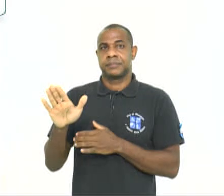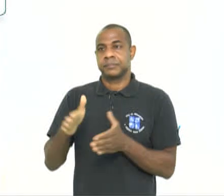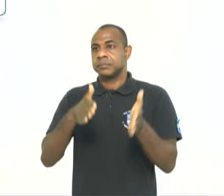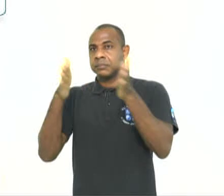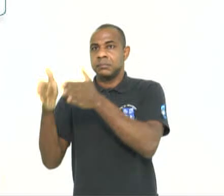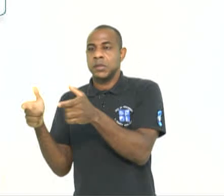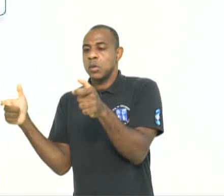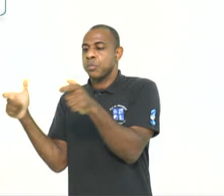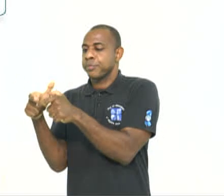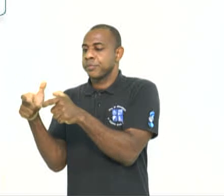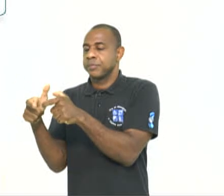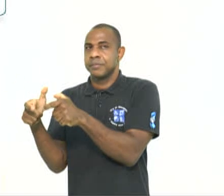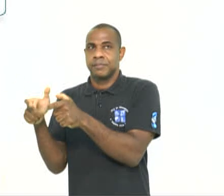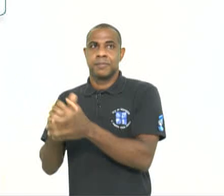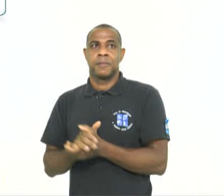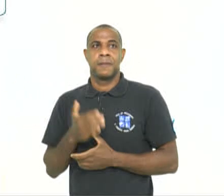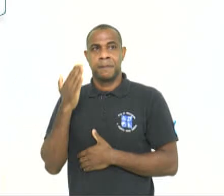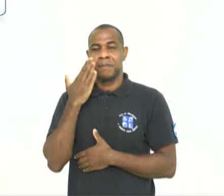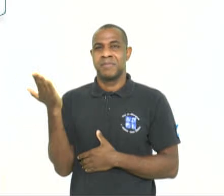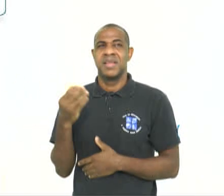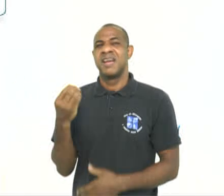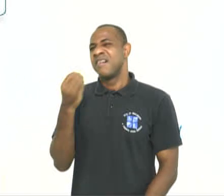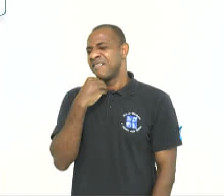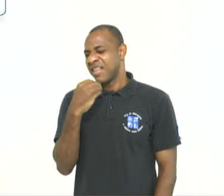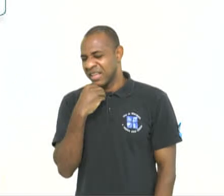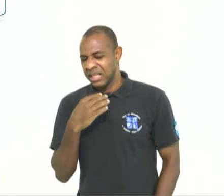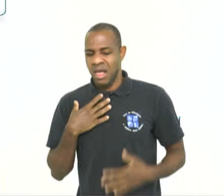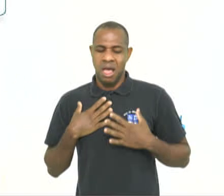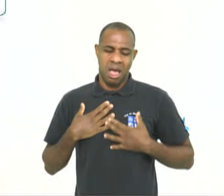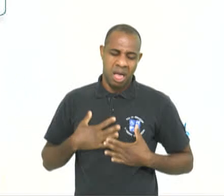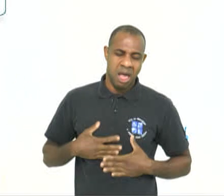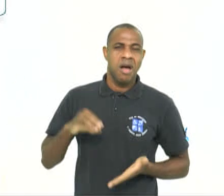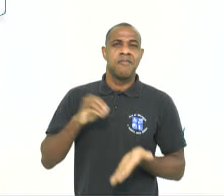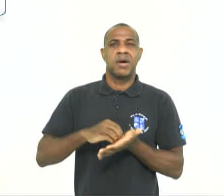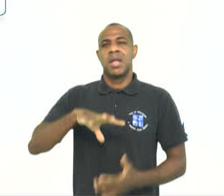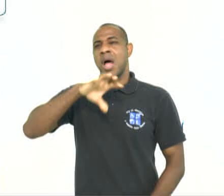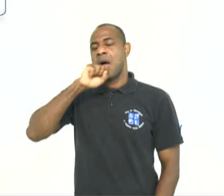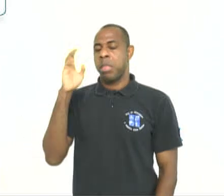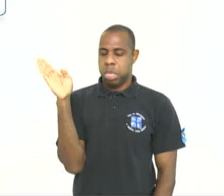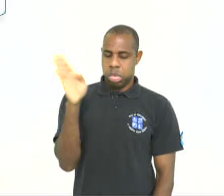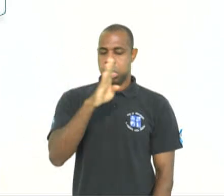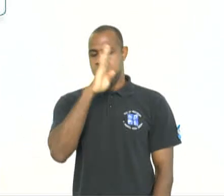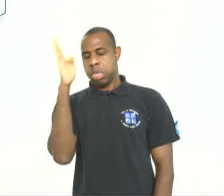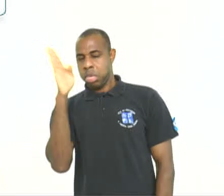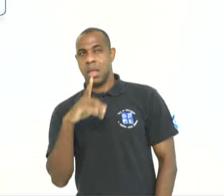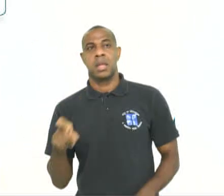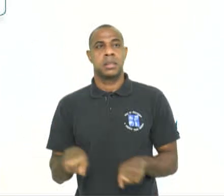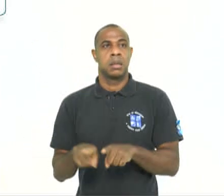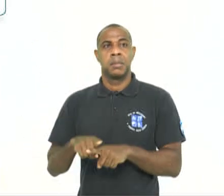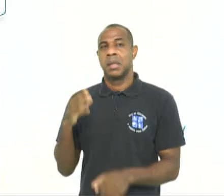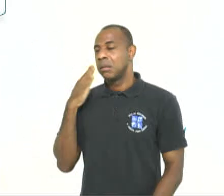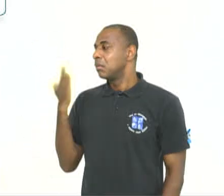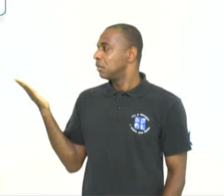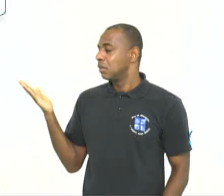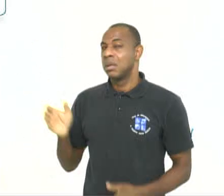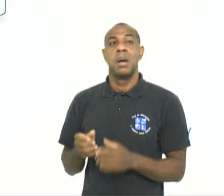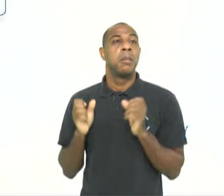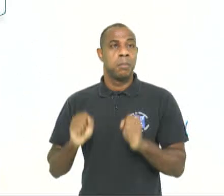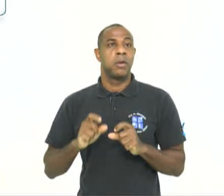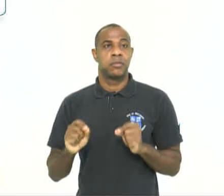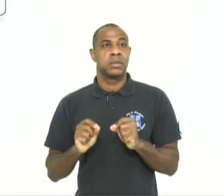reduzido disso. Fraqueza, cansaço, falta de ar, tontura ou condições mais sérias podem